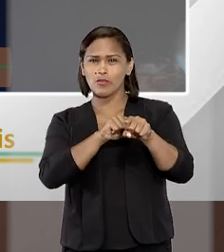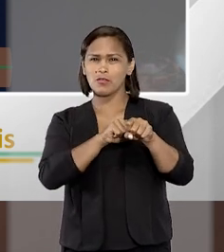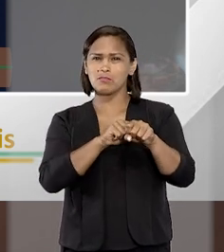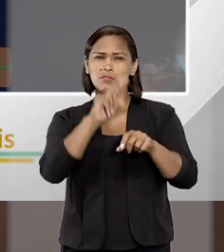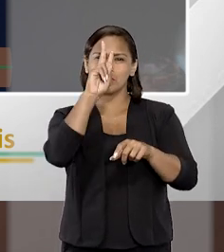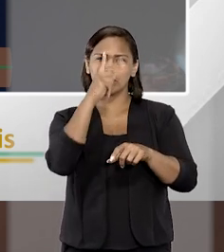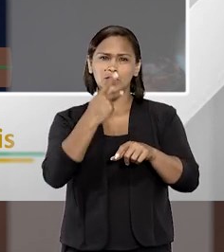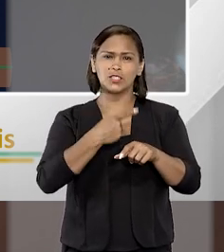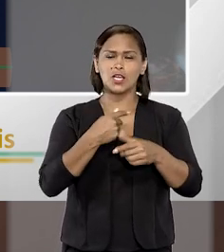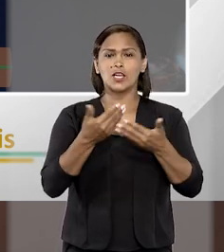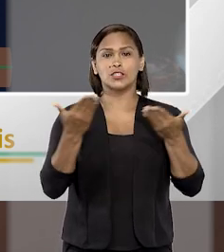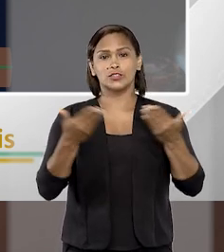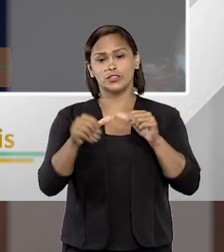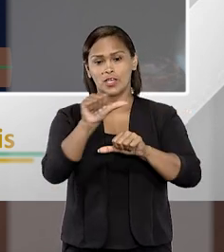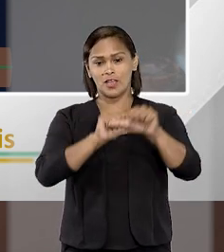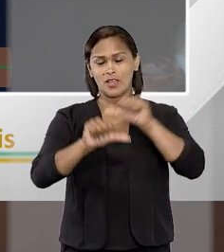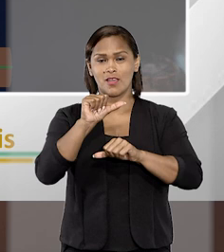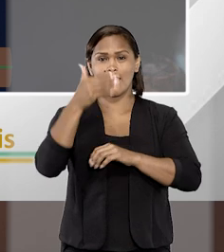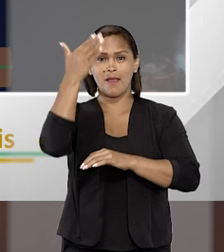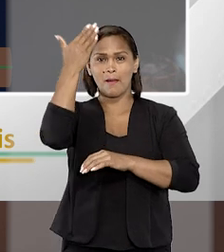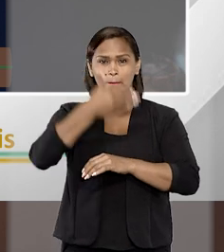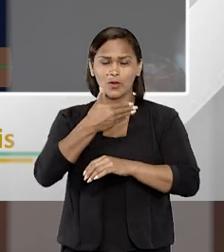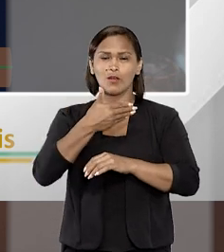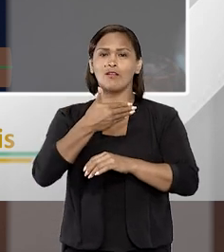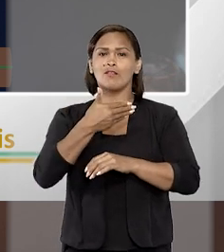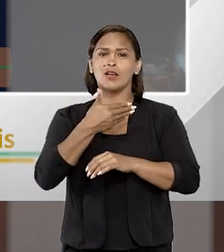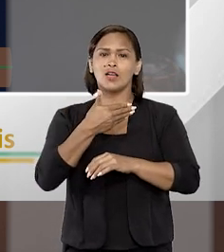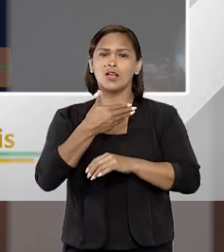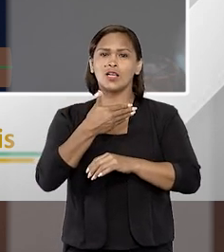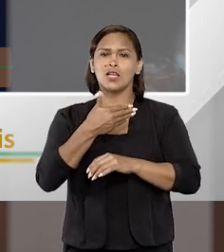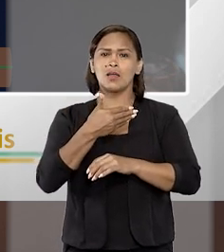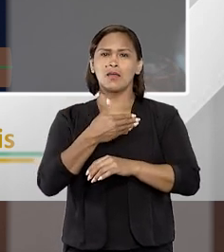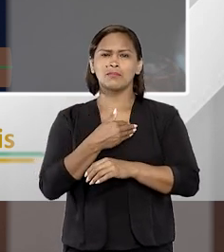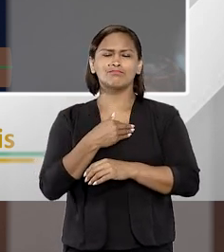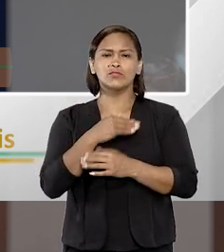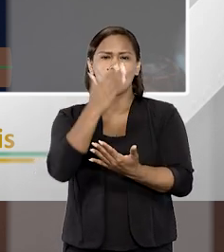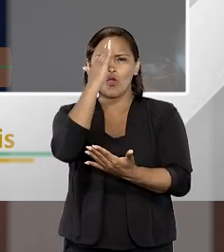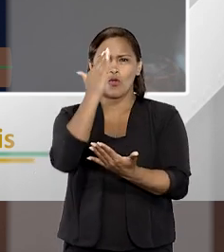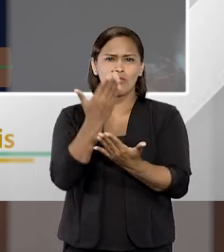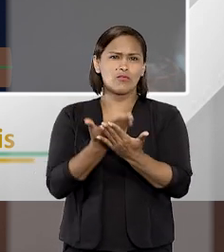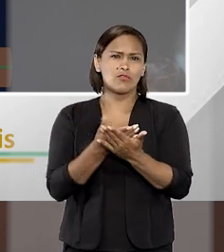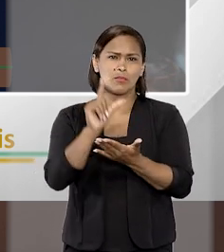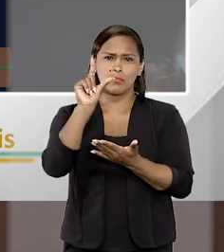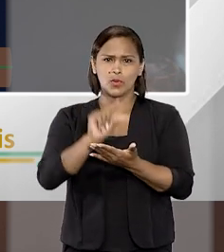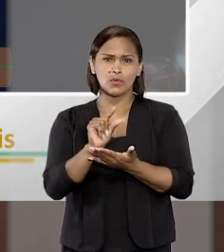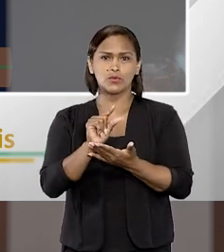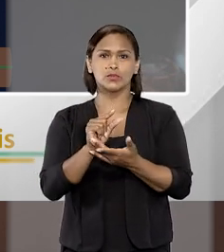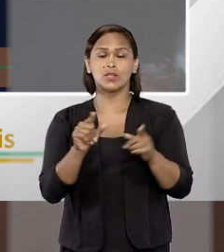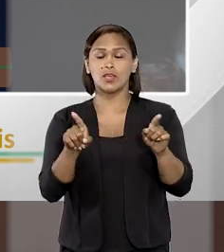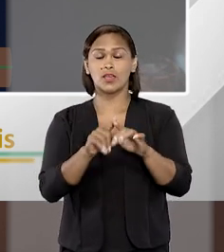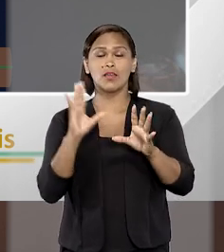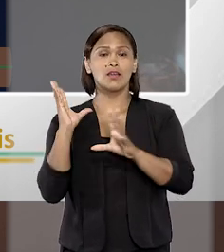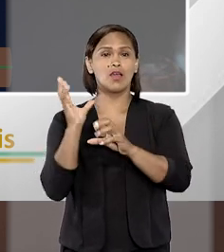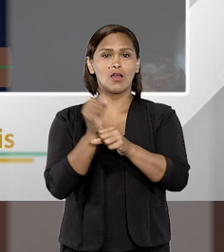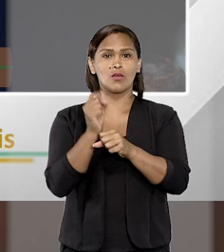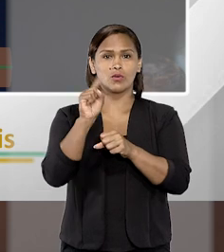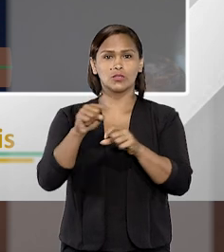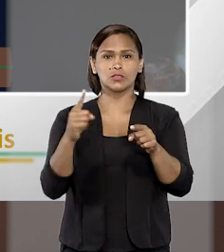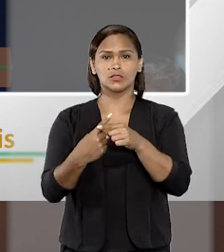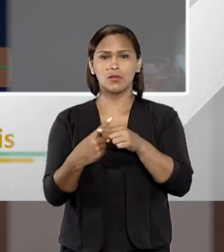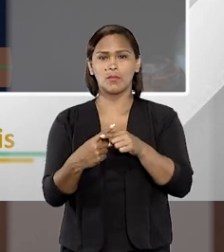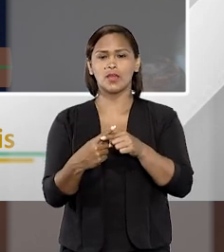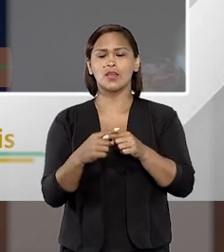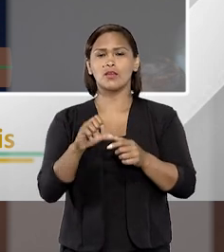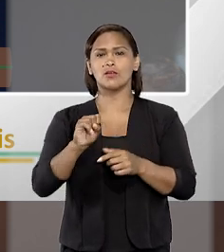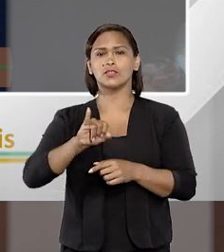conhecimento que já torna essa prova muito confiável e daí a conclusão cozinha